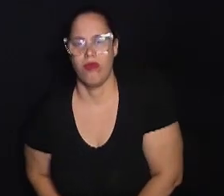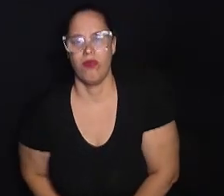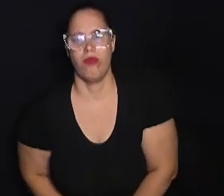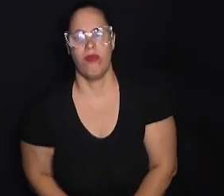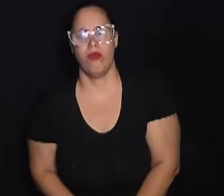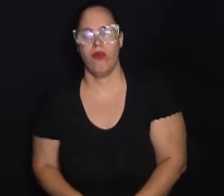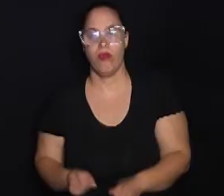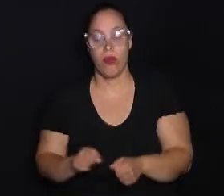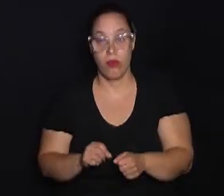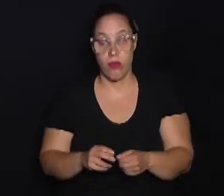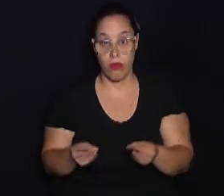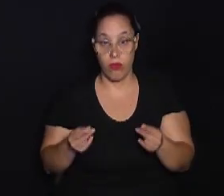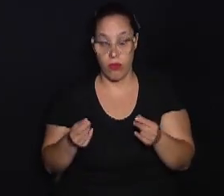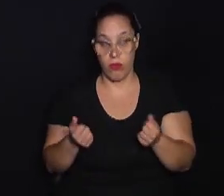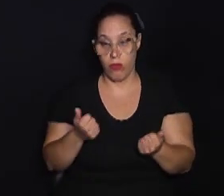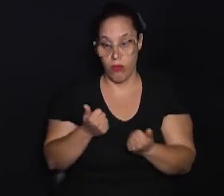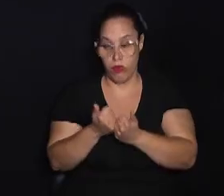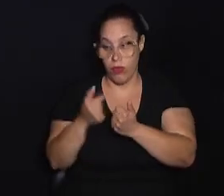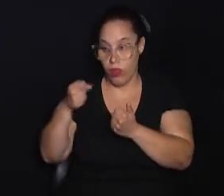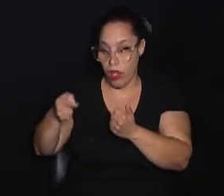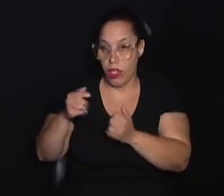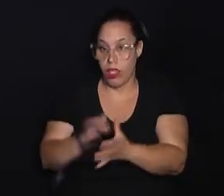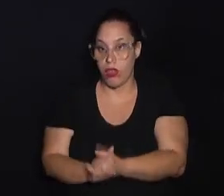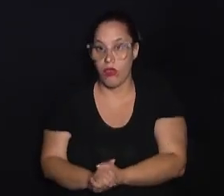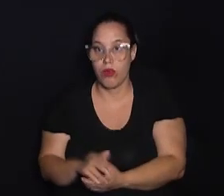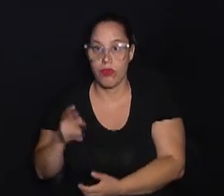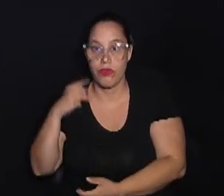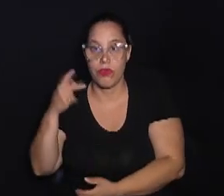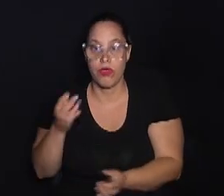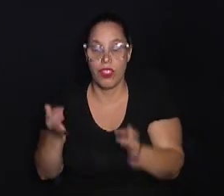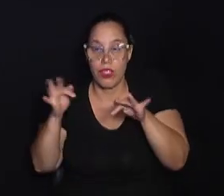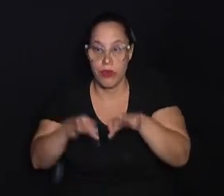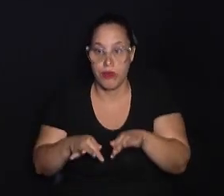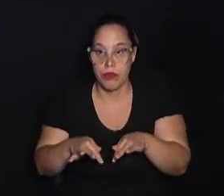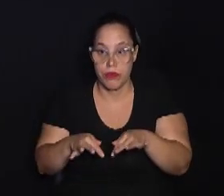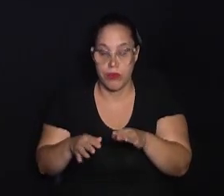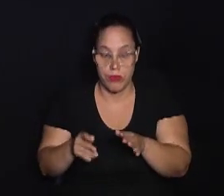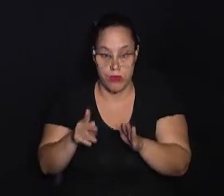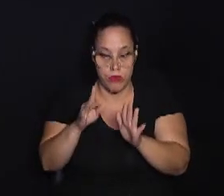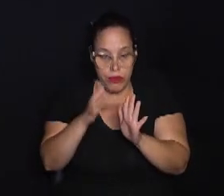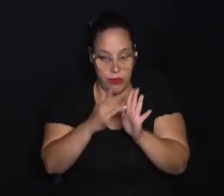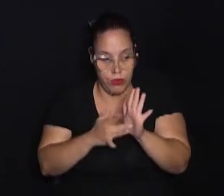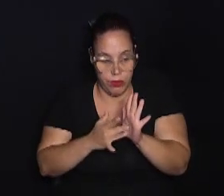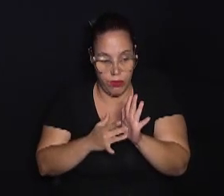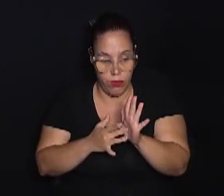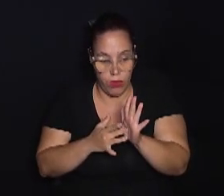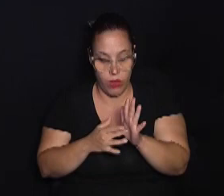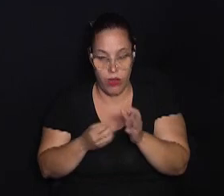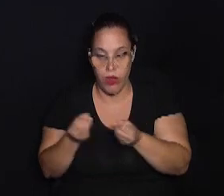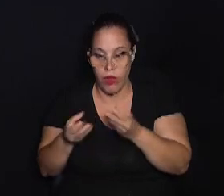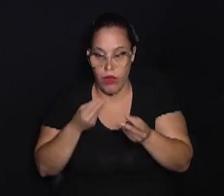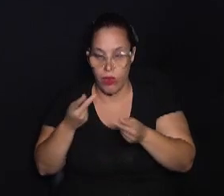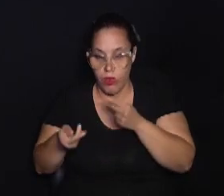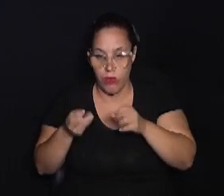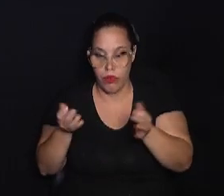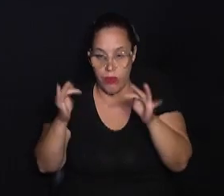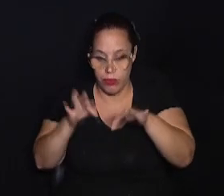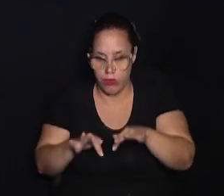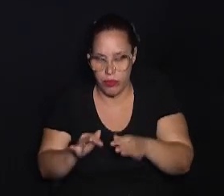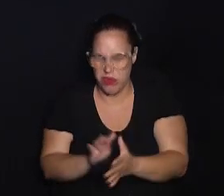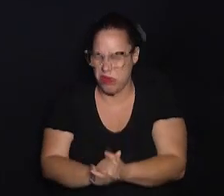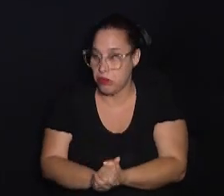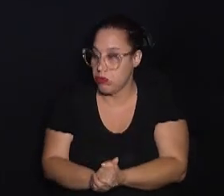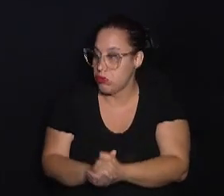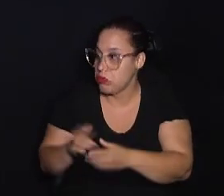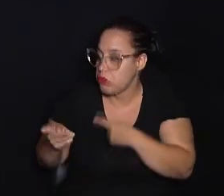esses recursos possam dar um suporte a elas. Vereadora, para a gente finalizar aqui o nosso programa em pauta, suas considerações finais, A